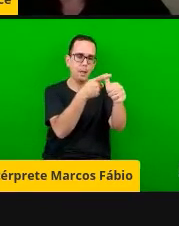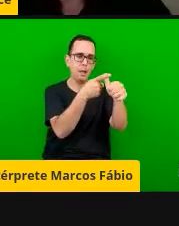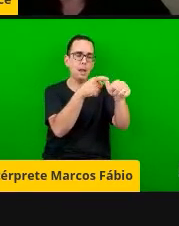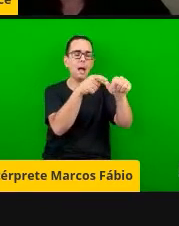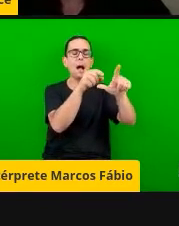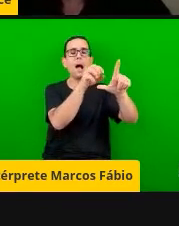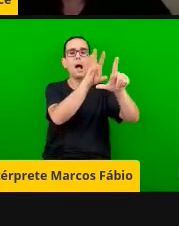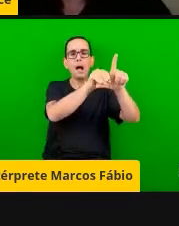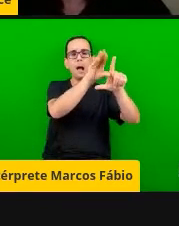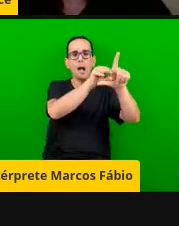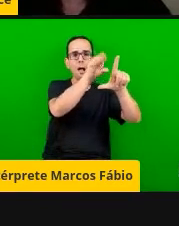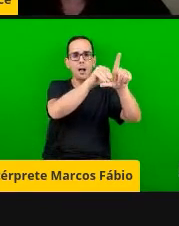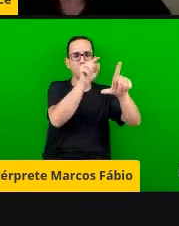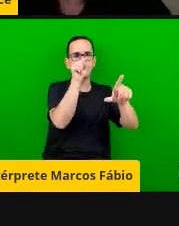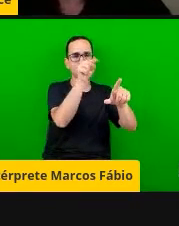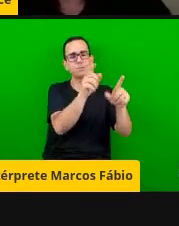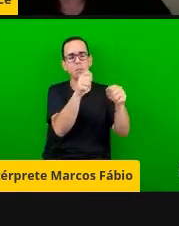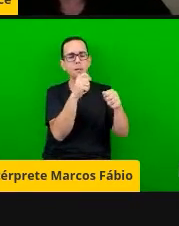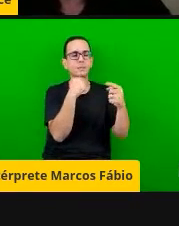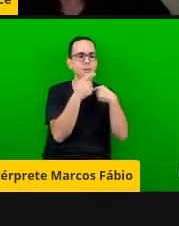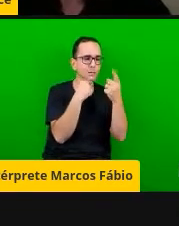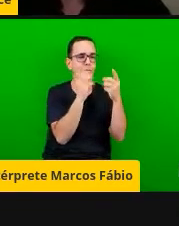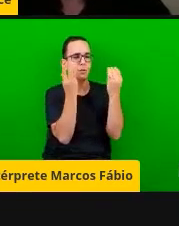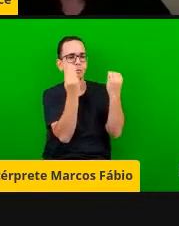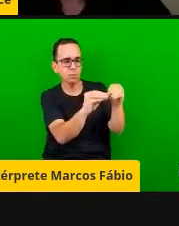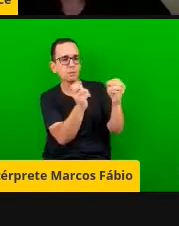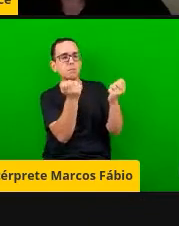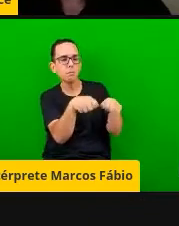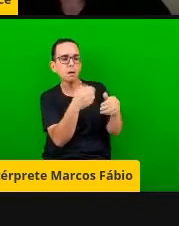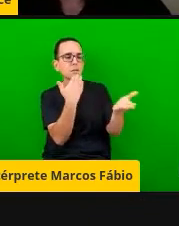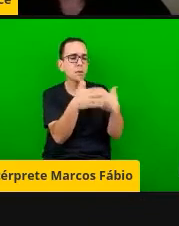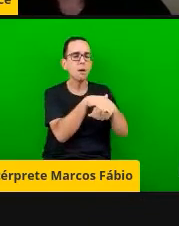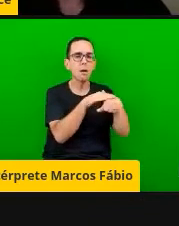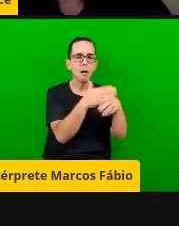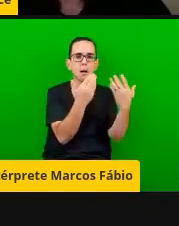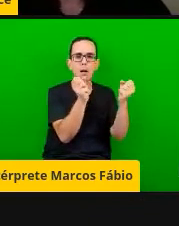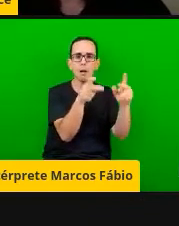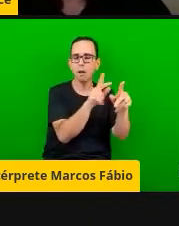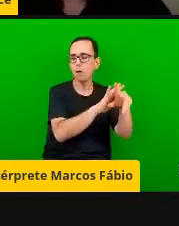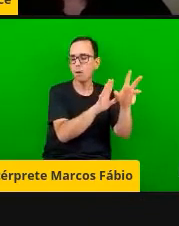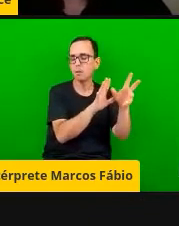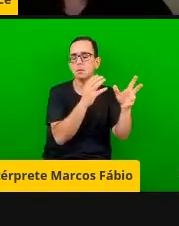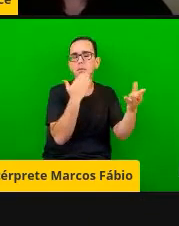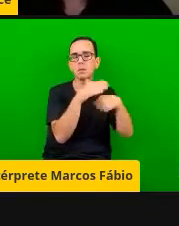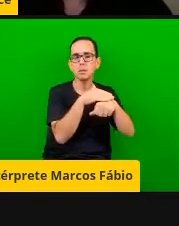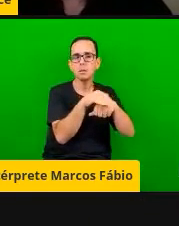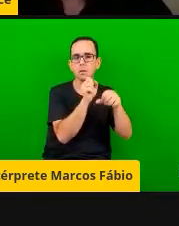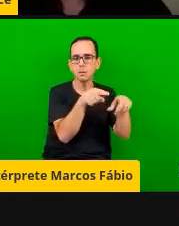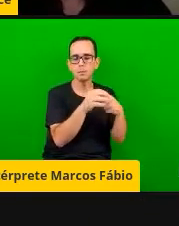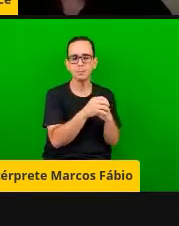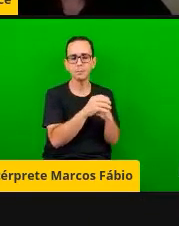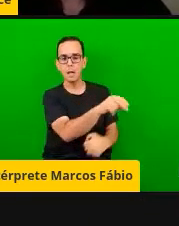podem perguntar, tirar as dúvidas à vontade, não tem problema nenhum, a gente está à disposição para conversar com vocês. A